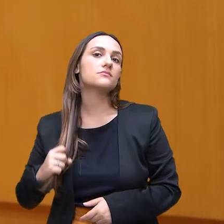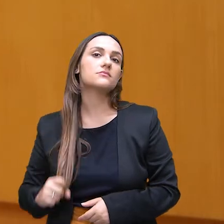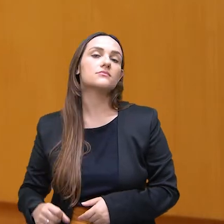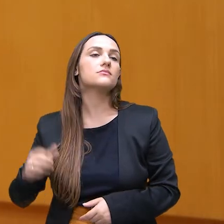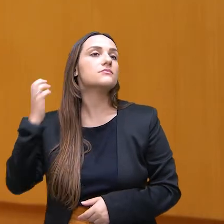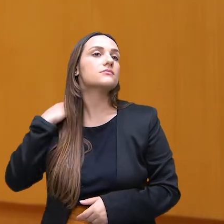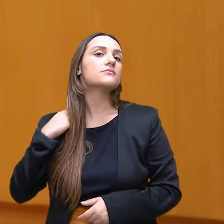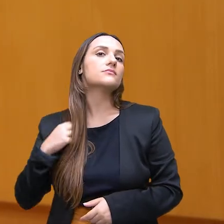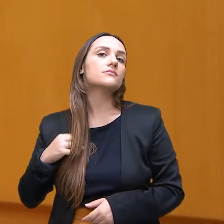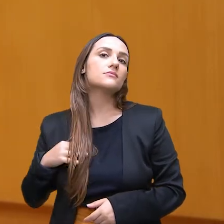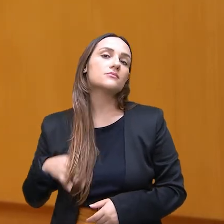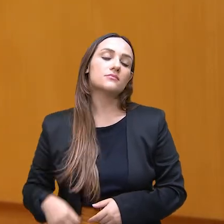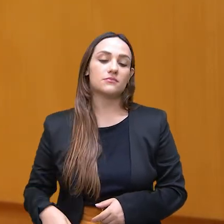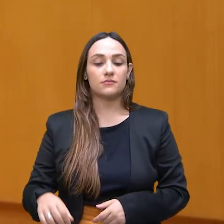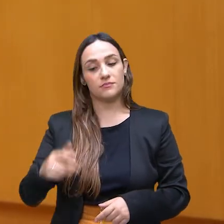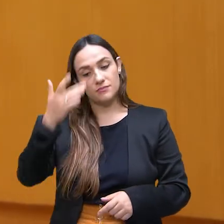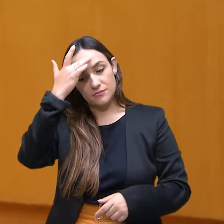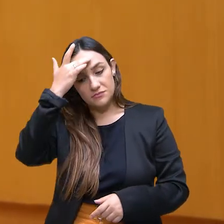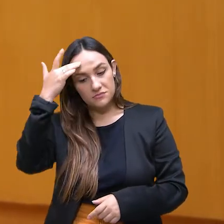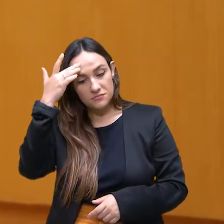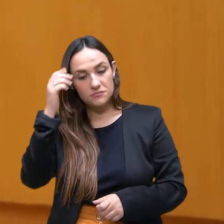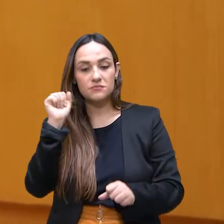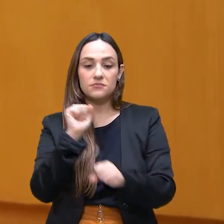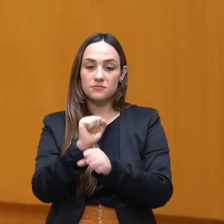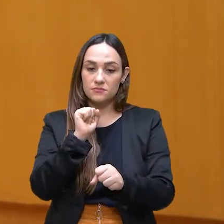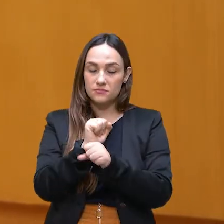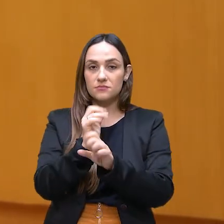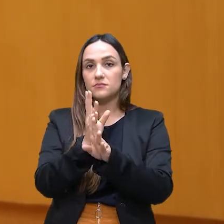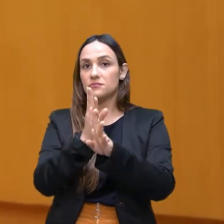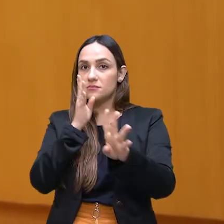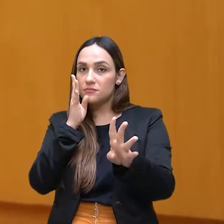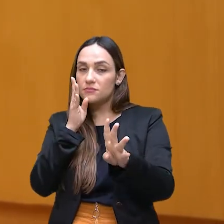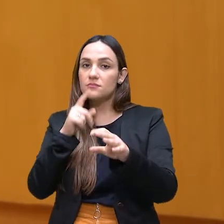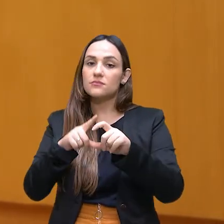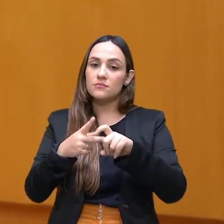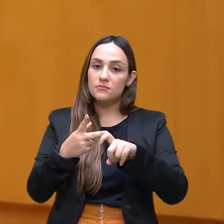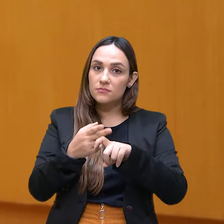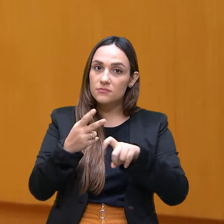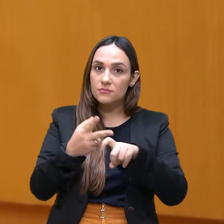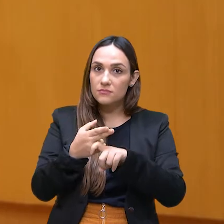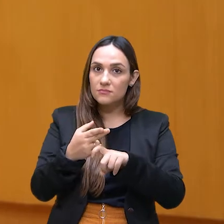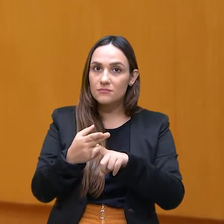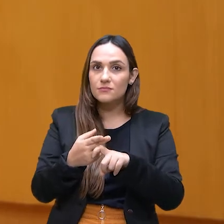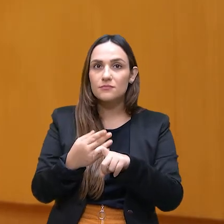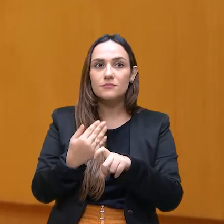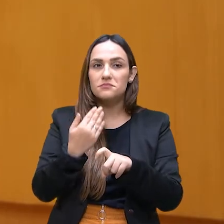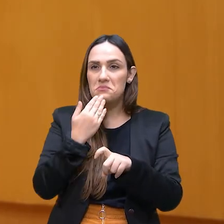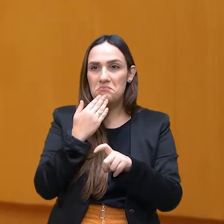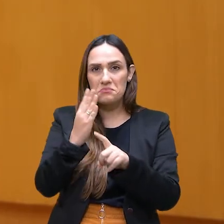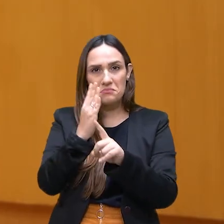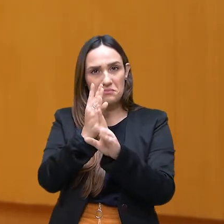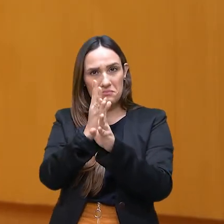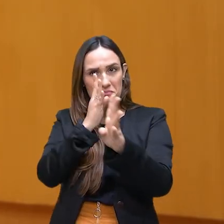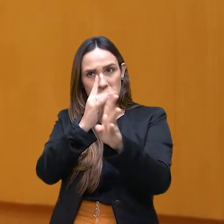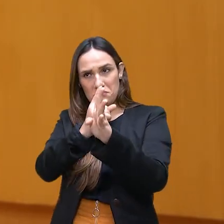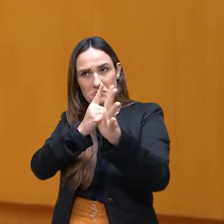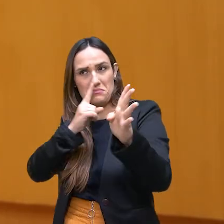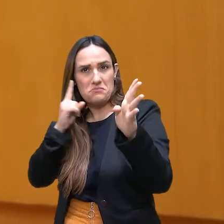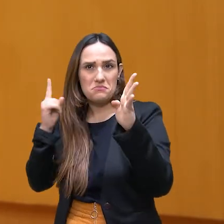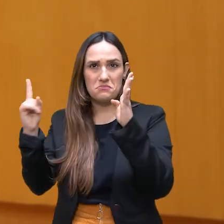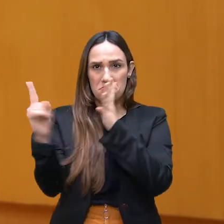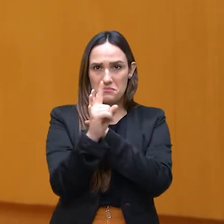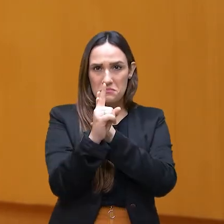pessoa está na fila para determinada cirurgia, entra com uma ação judicial para pular os demais, é um prejuízo